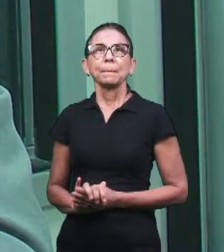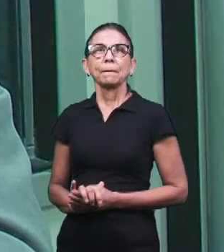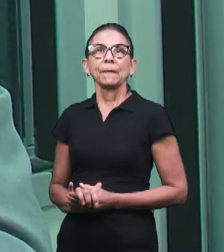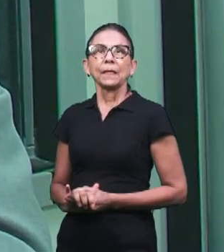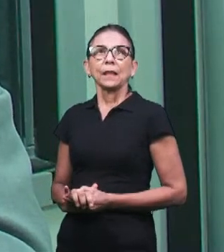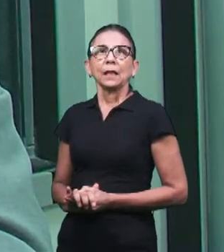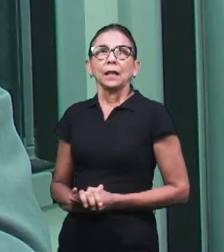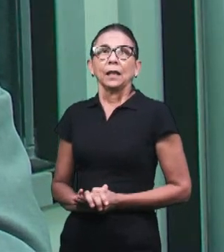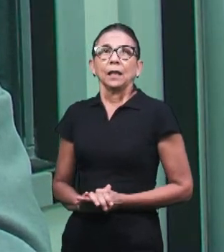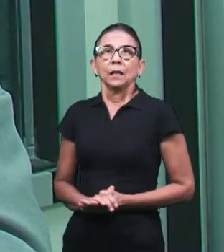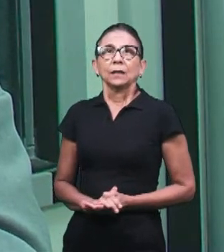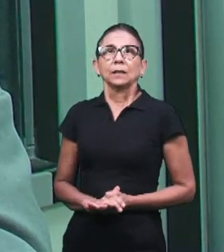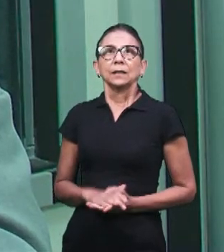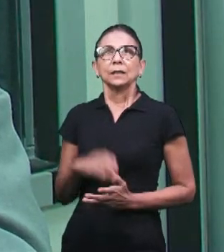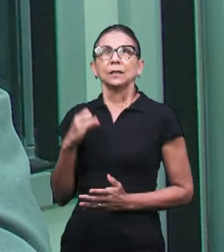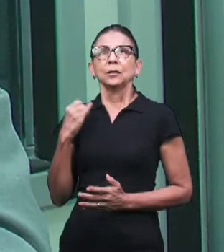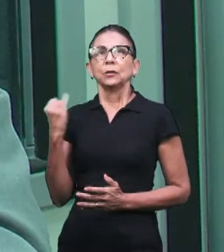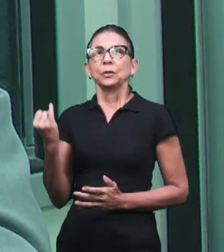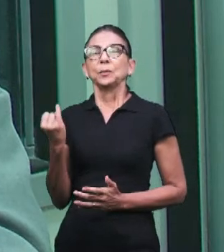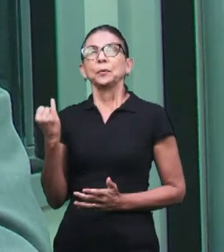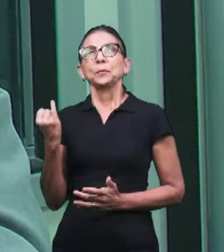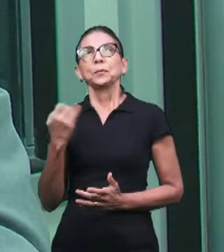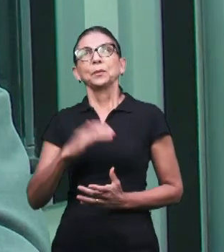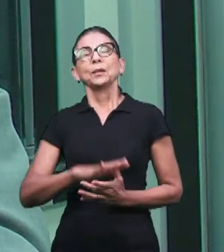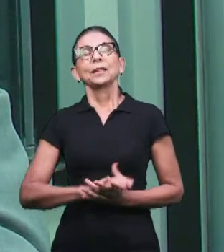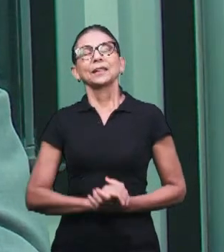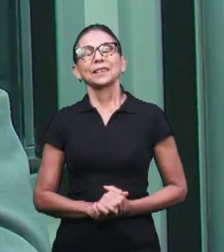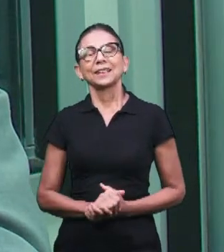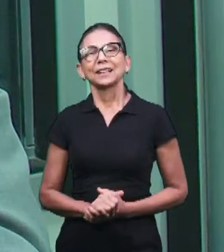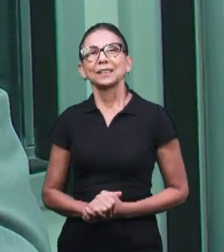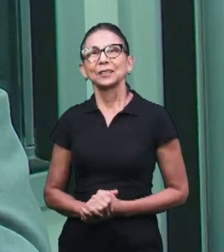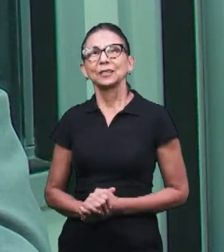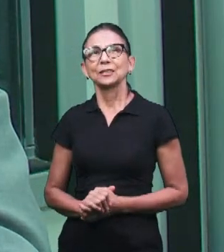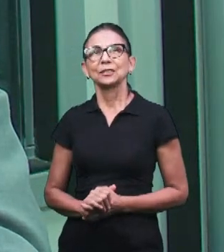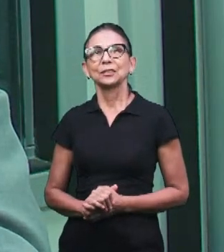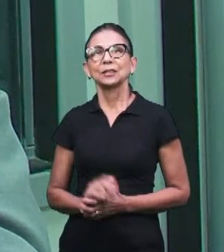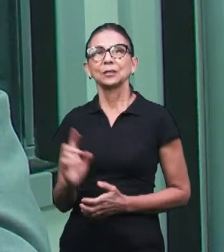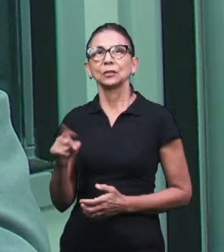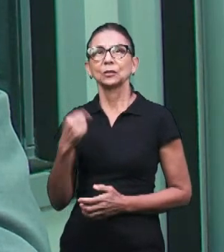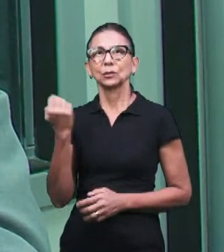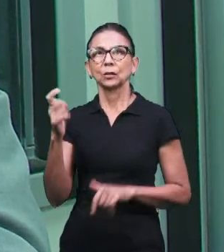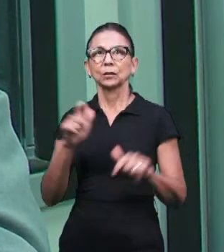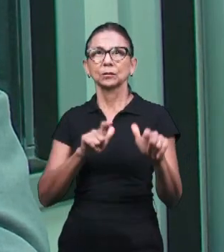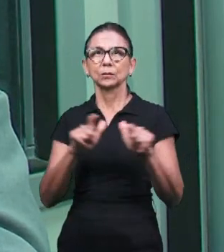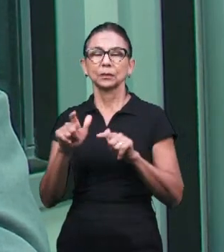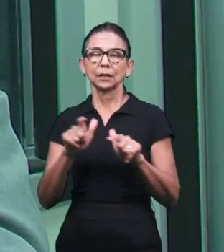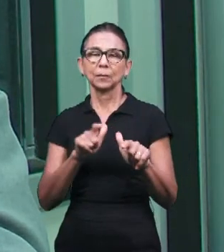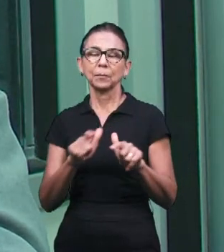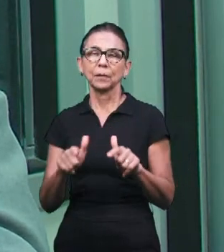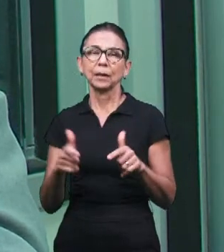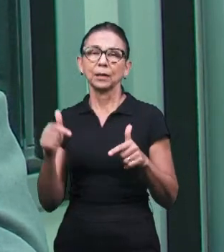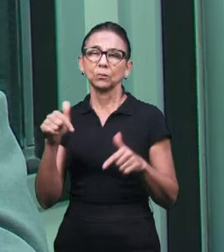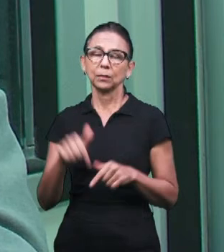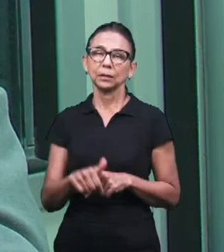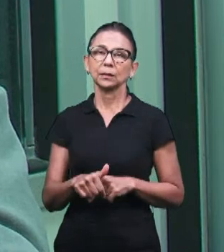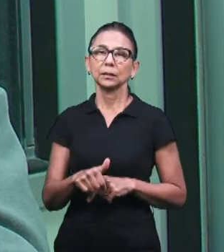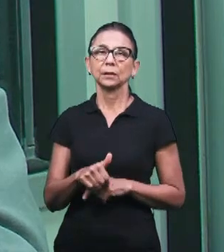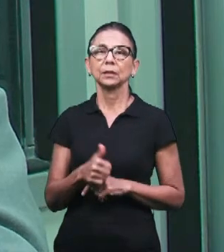juntar o que nós falamos até aqui com o que Deus vai fazer a partir daqui na vida daqueles que estiverem nos ouvindo ou nos